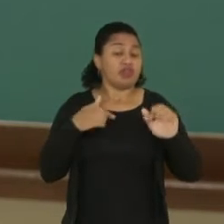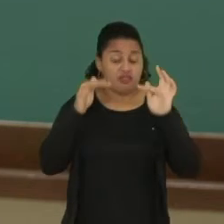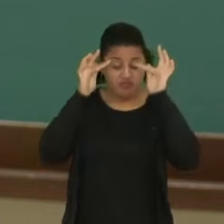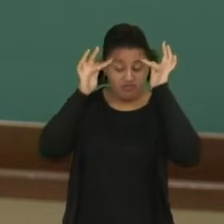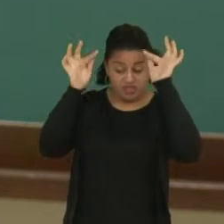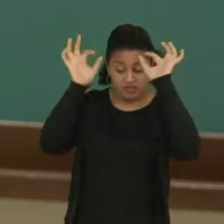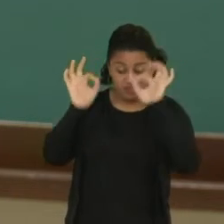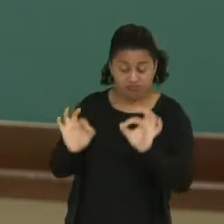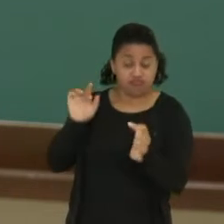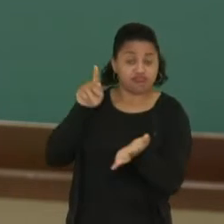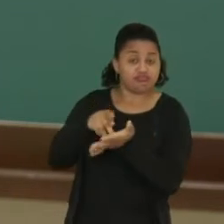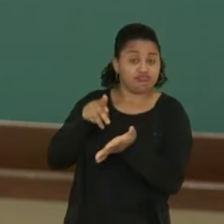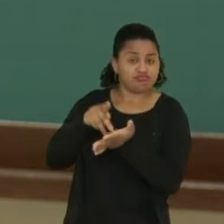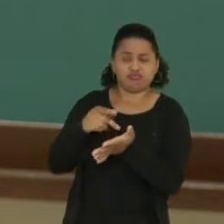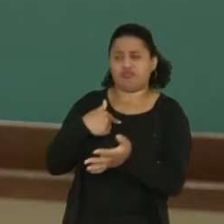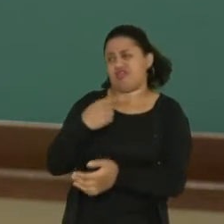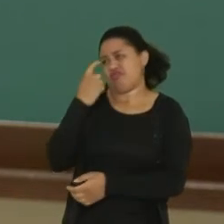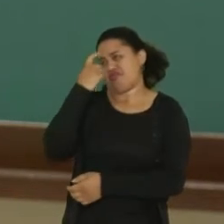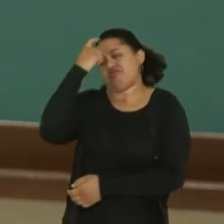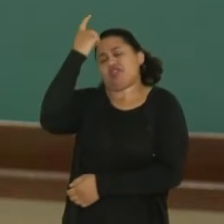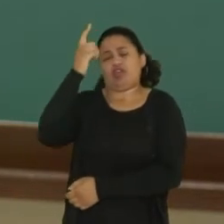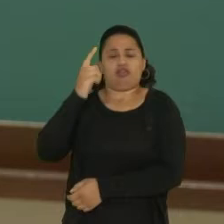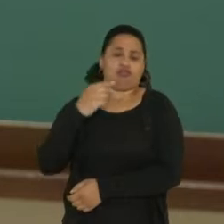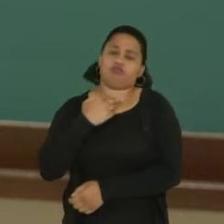Fidedignos, verdadeiros, né? Eu não posso inventar.